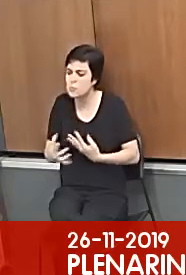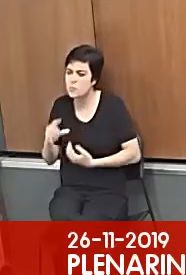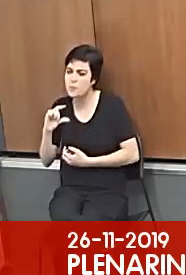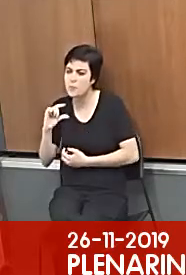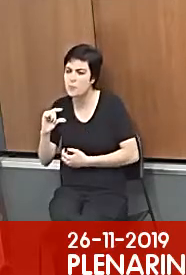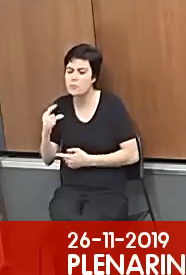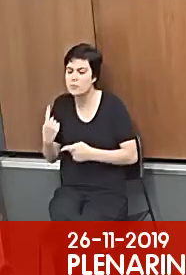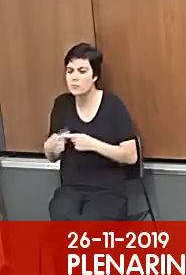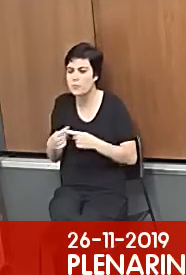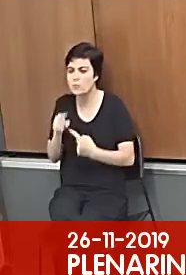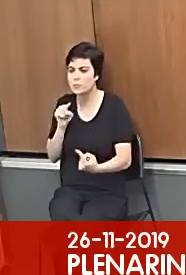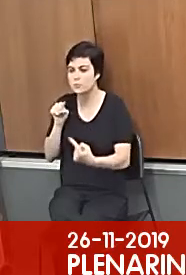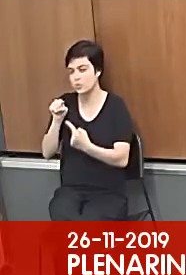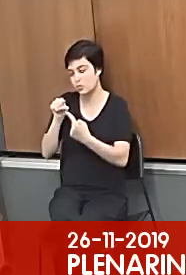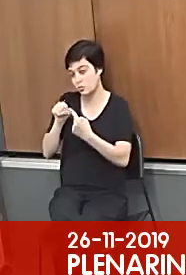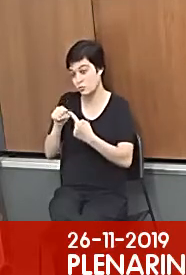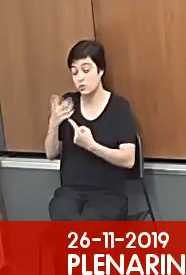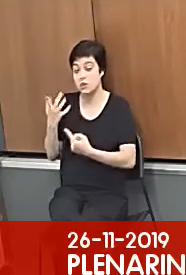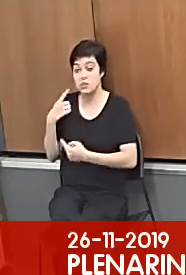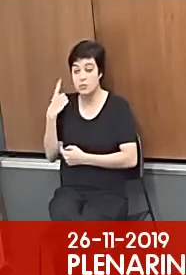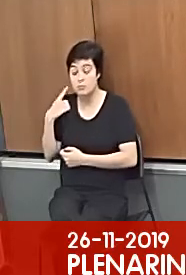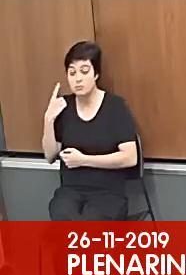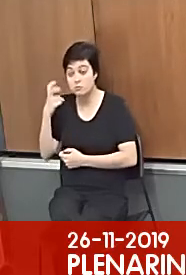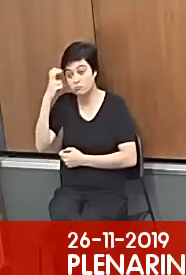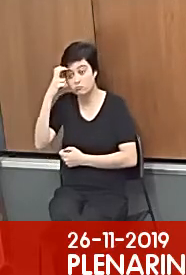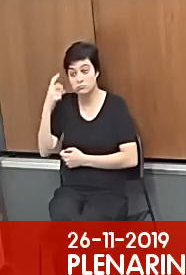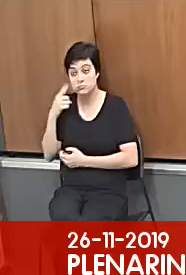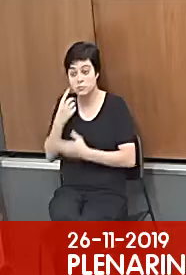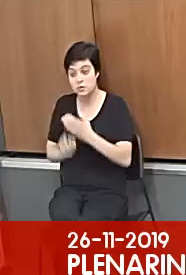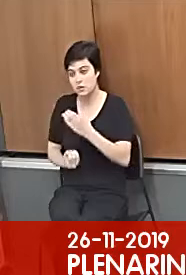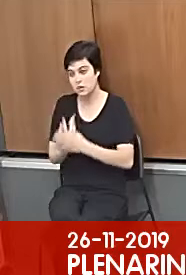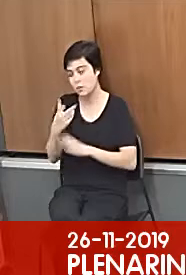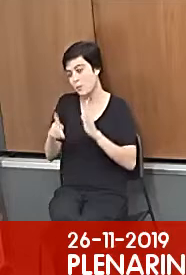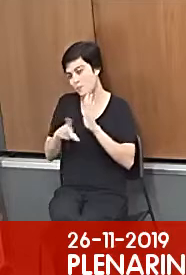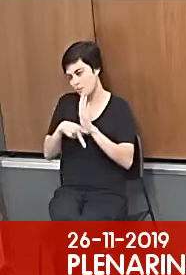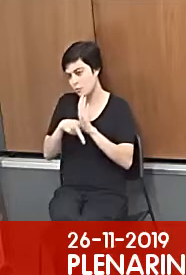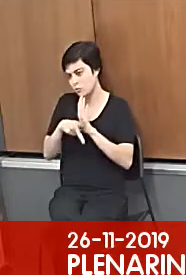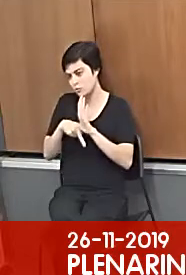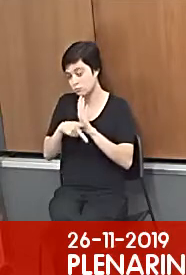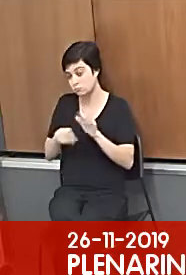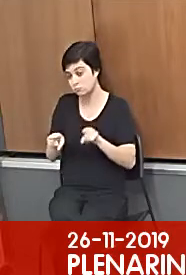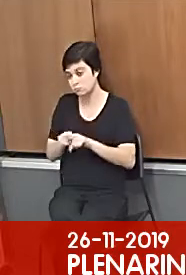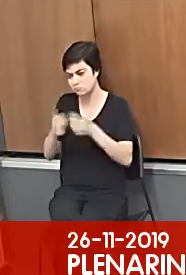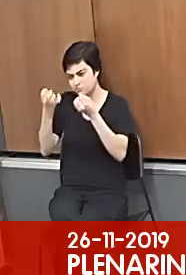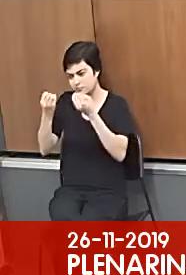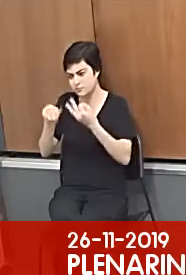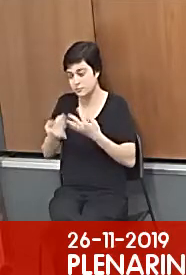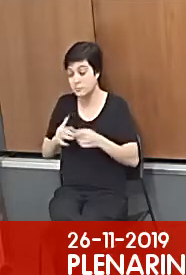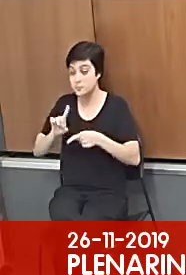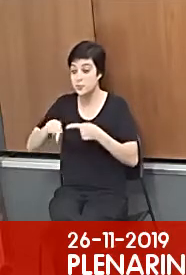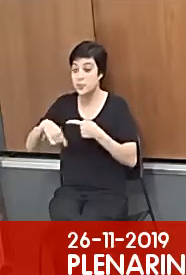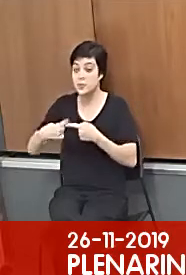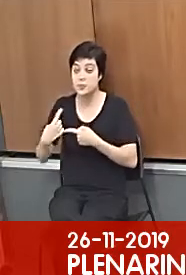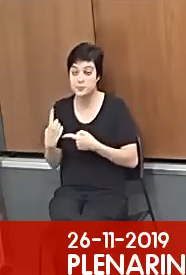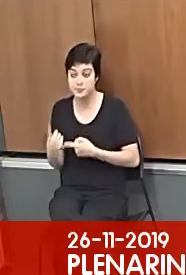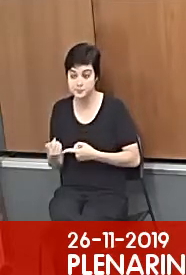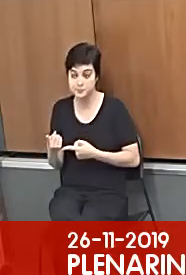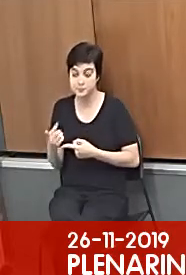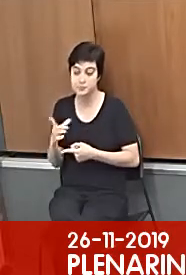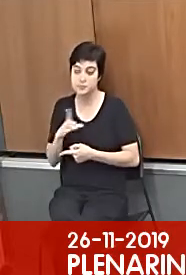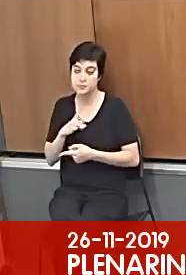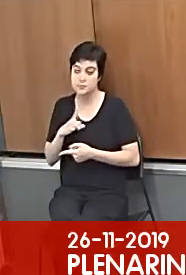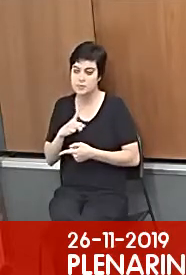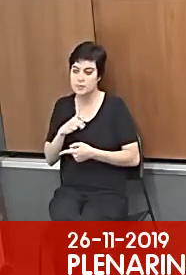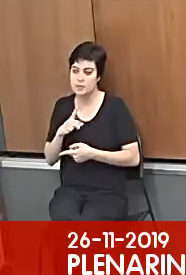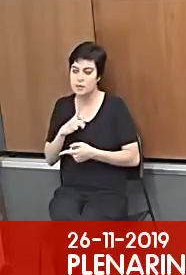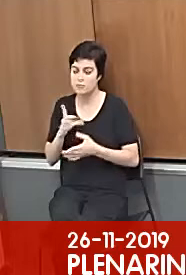o intuito que levou o deputado Zé Guilherme a propor esse projeto e que ele possa falar, e logo em seguida nós vamos abrindo